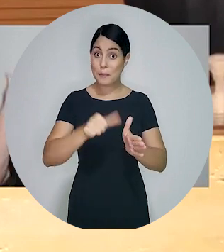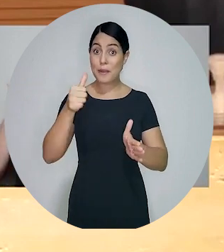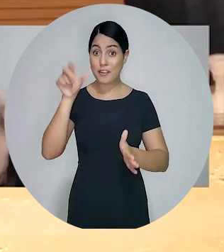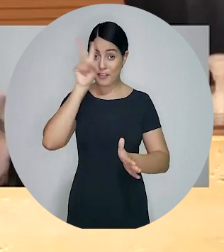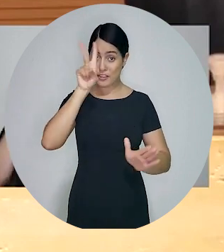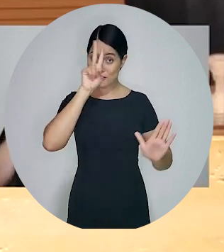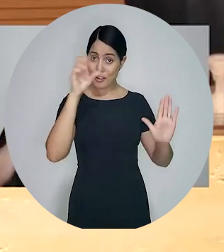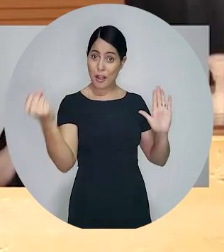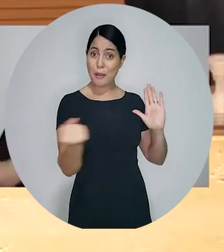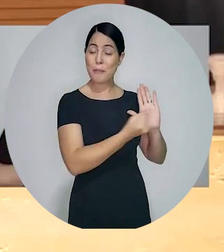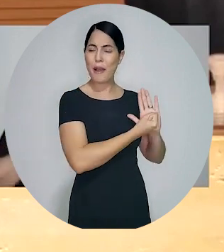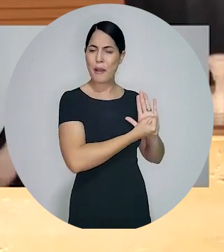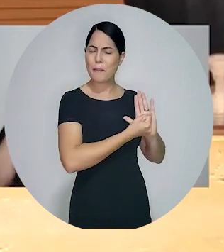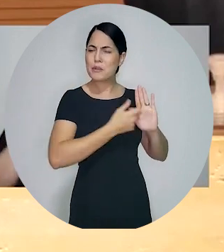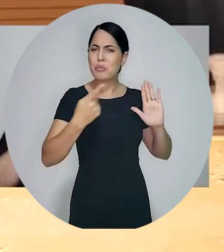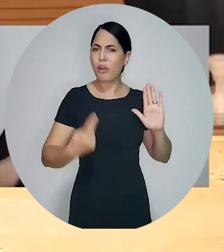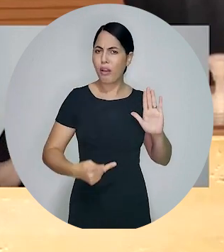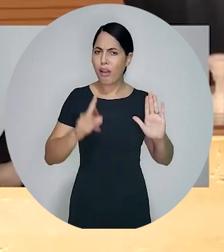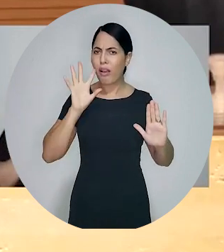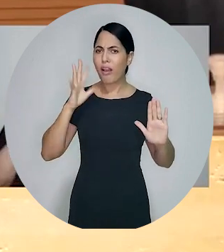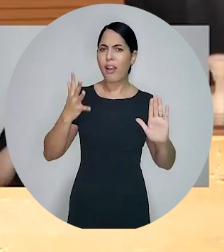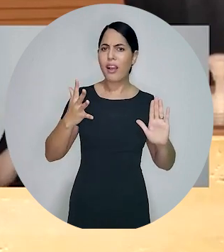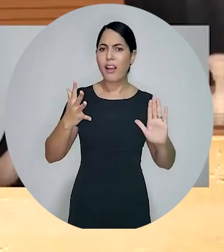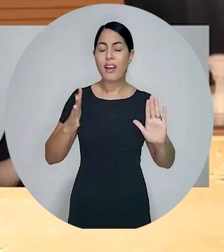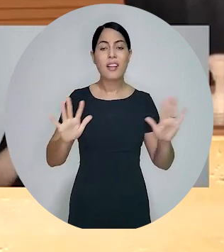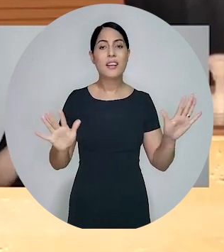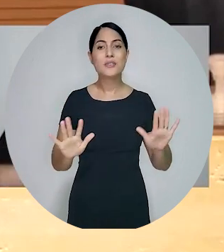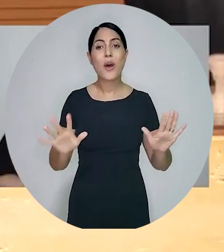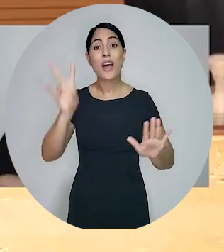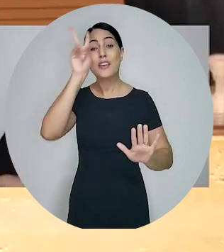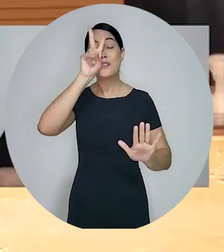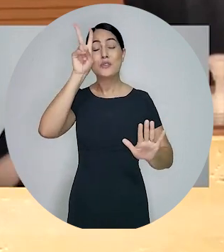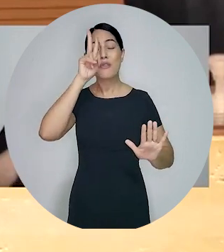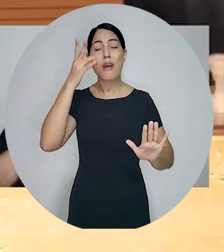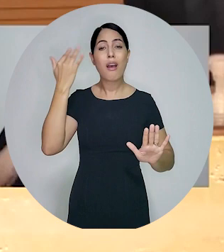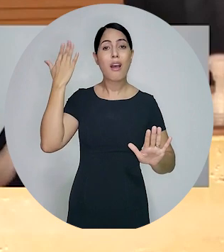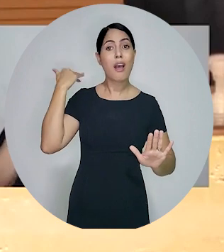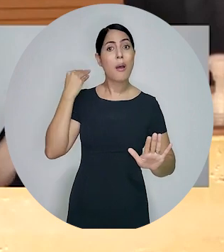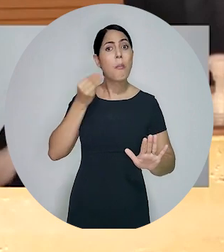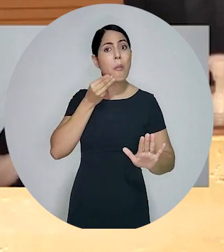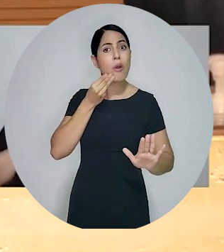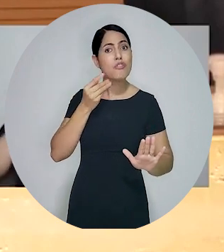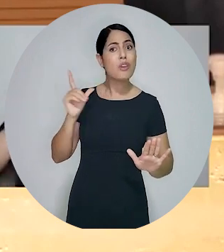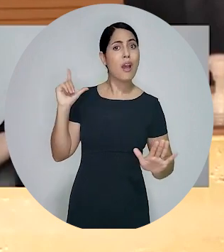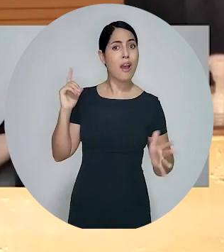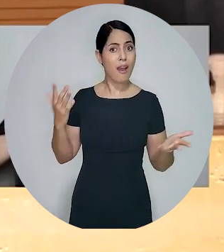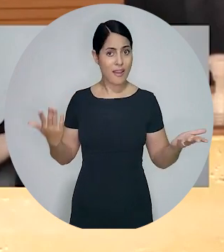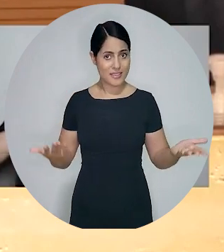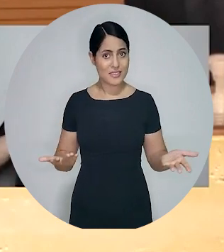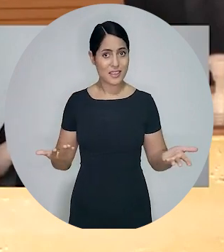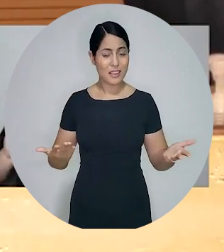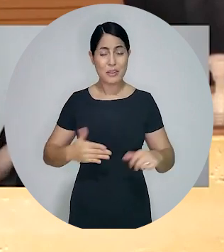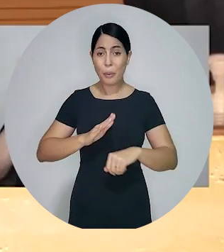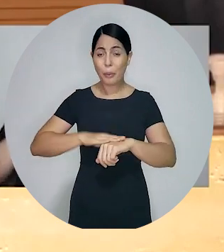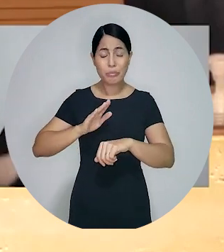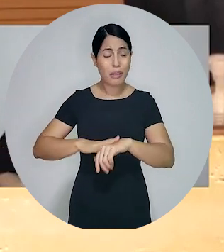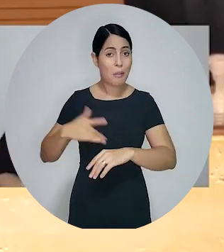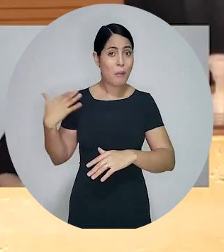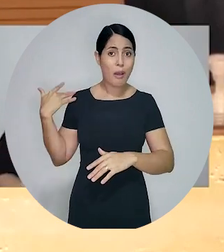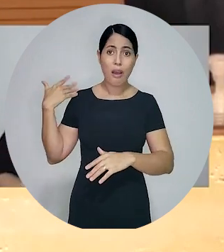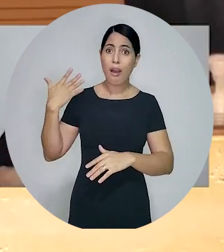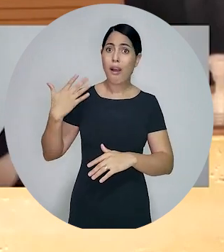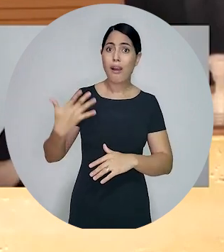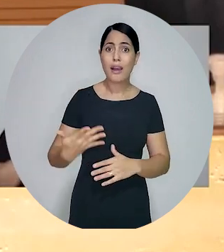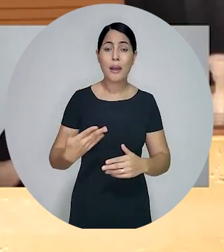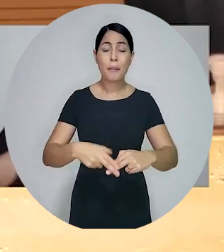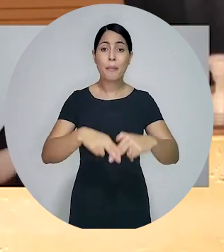primeira vez que tudo isso acontece, mas porque já passava da hora de que isso acontecesse. Porque já passava do